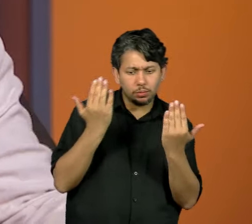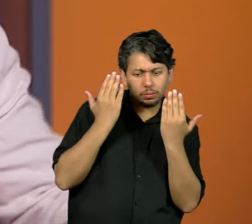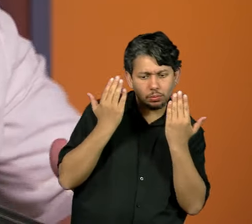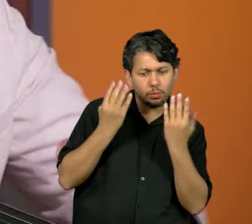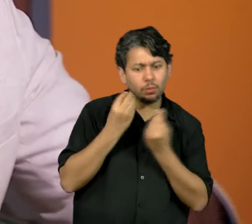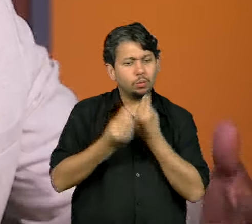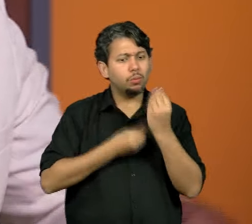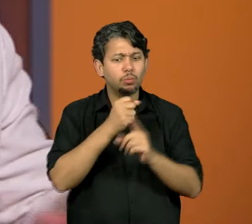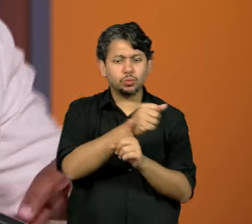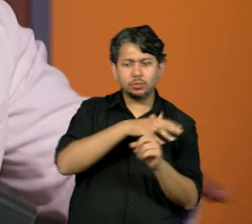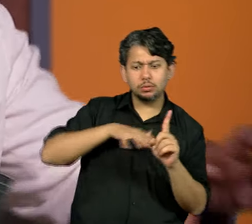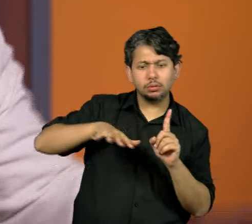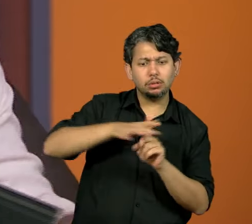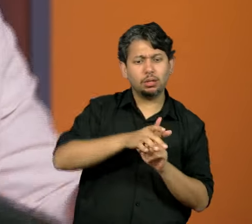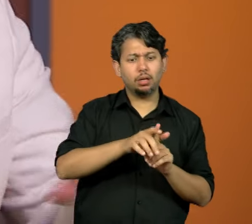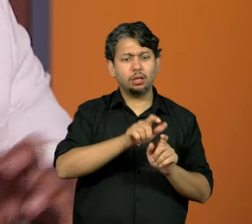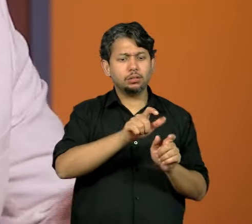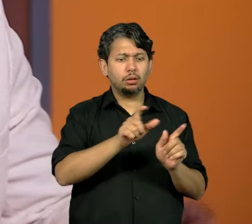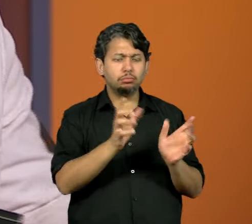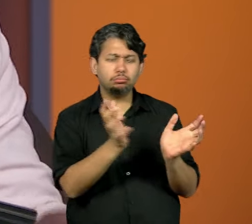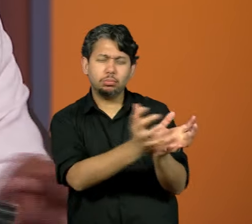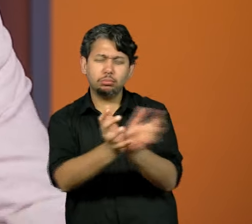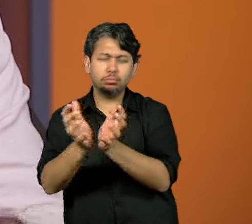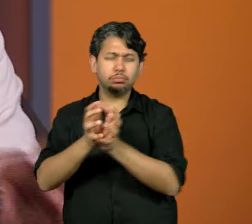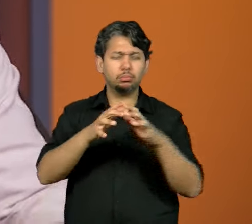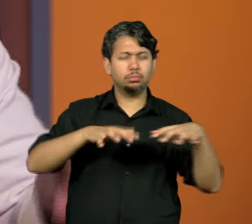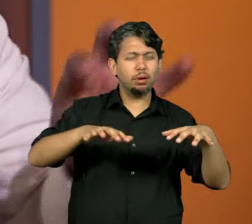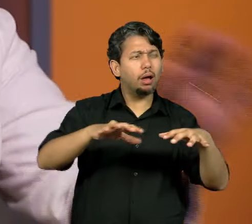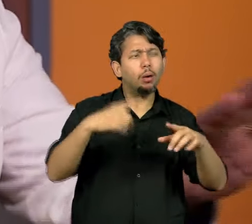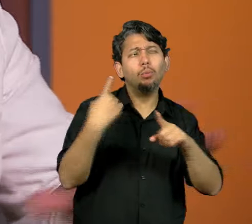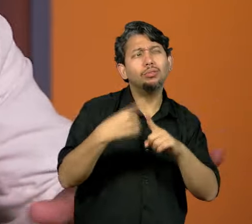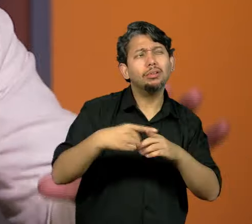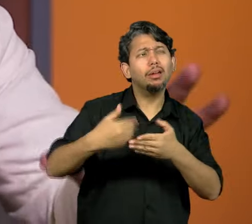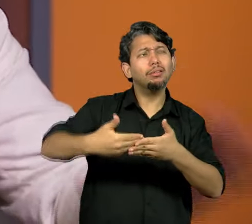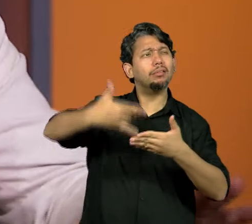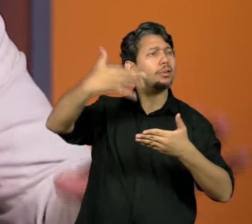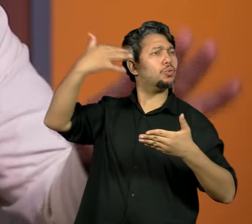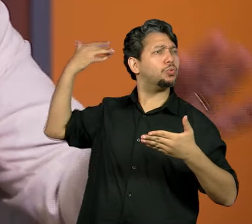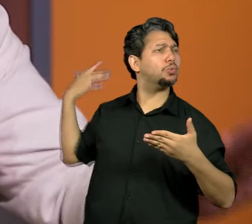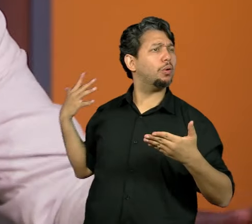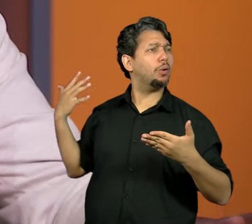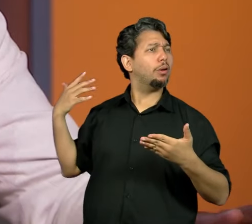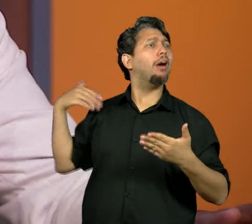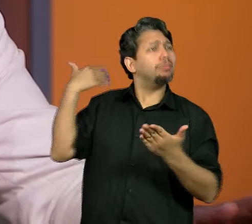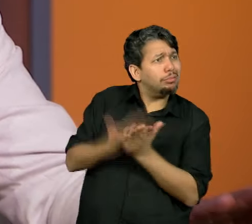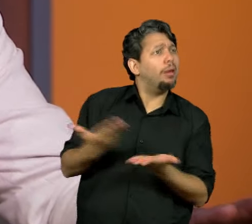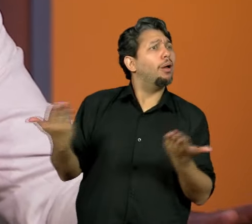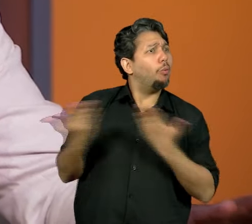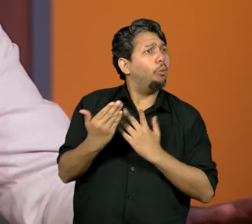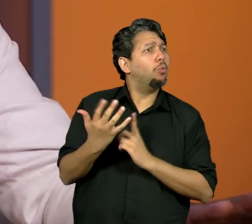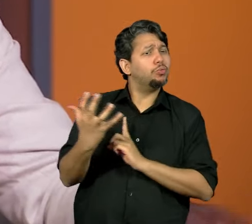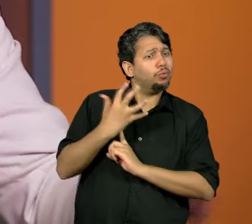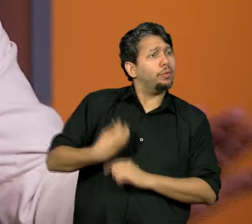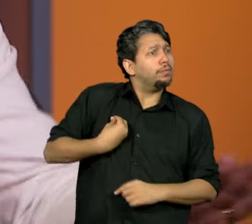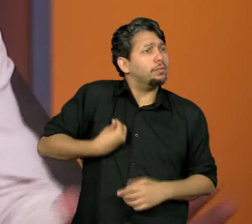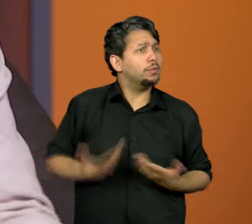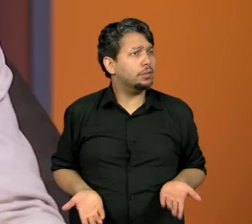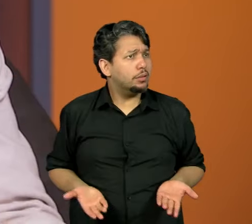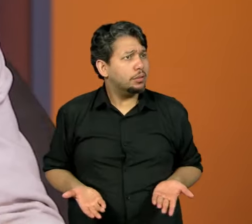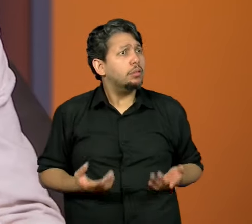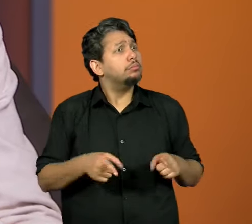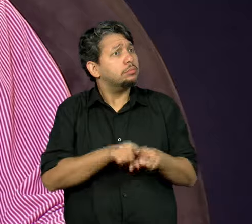Essa consciência de como essa trajetória histórica e social impacta o seu dia a dia, a sua rotina e mesmo